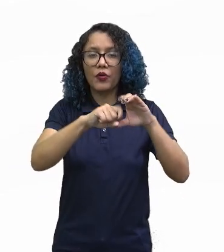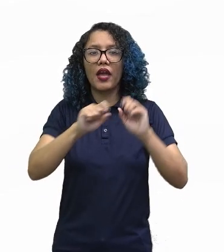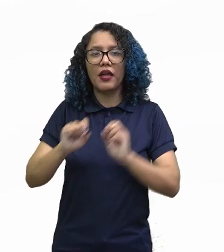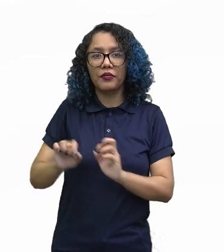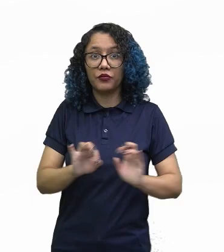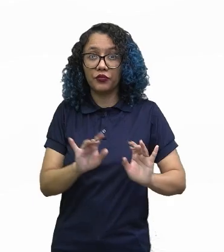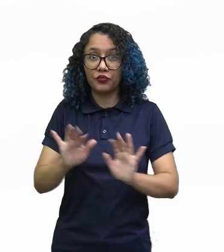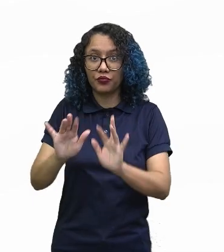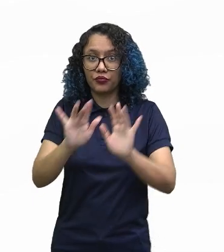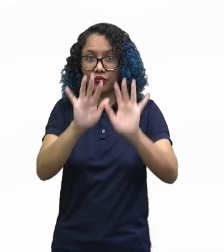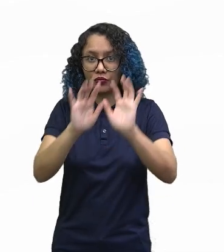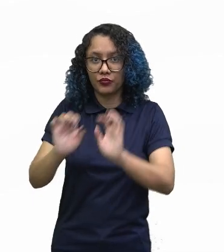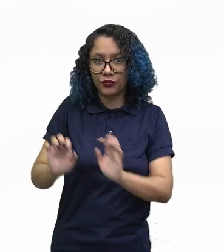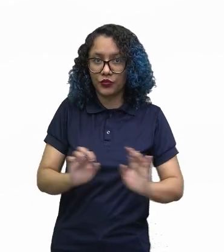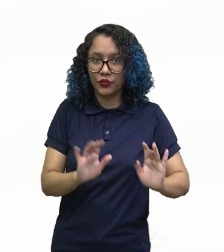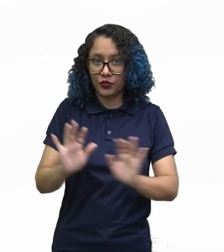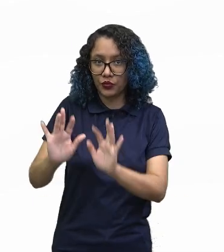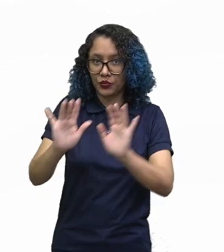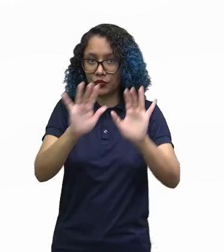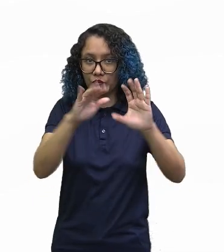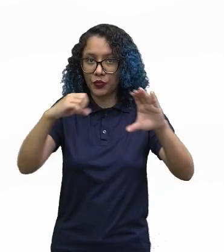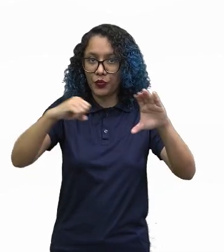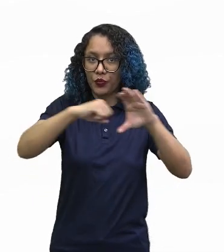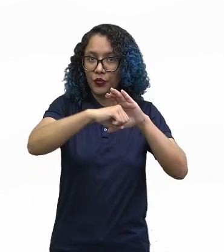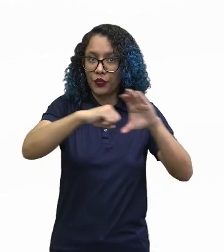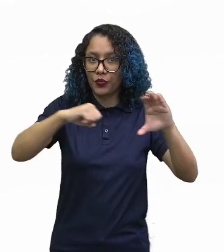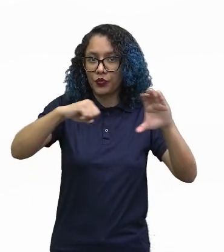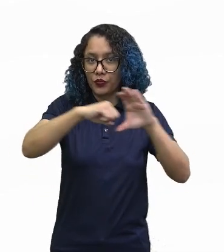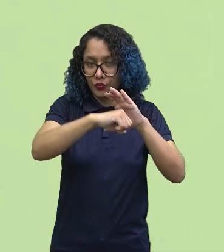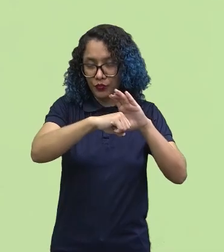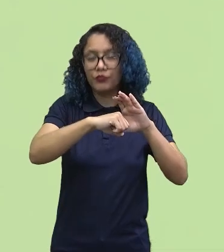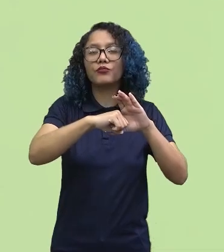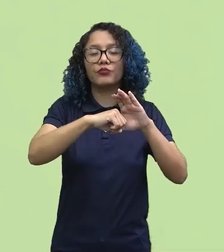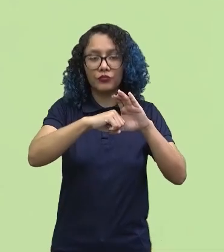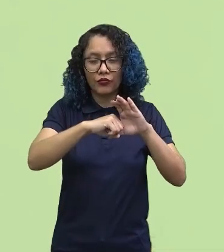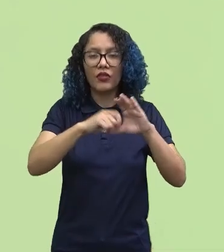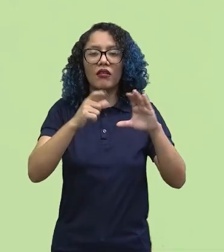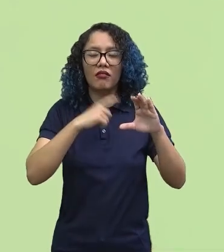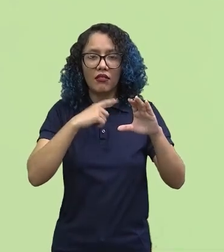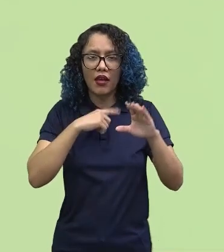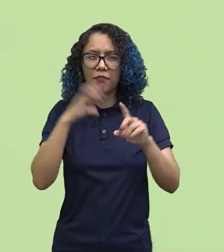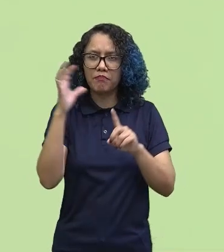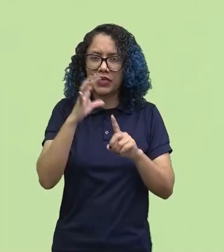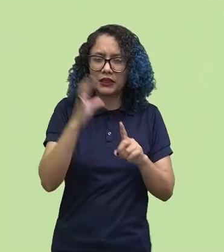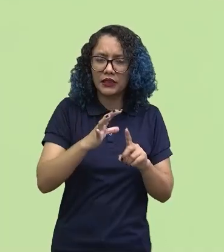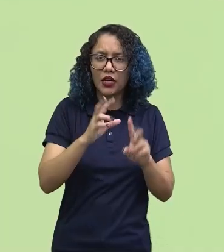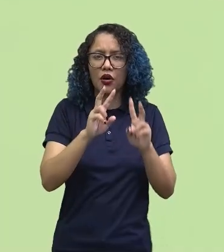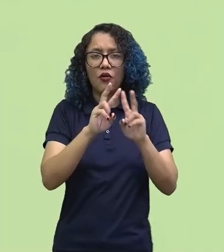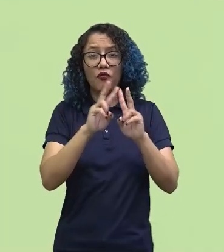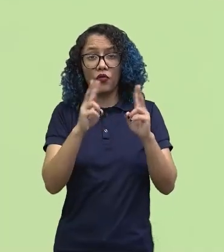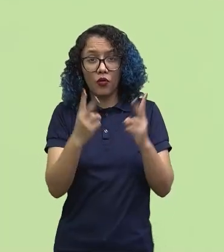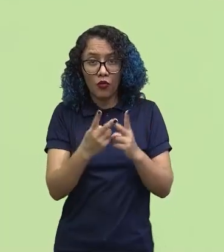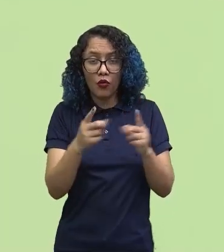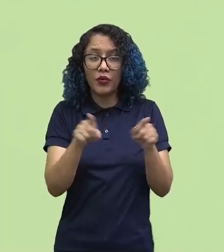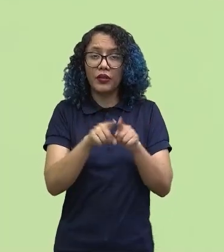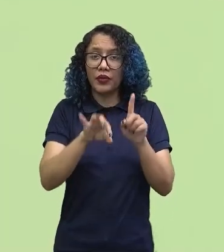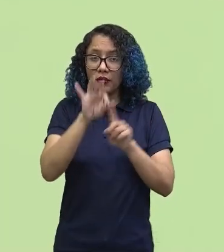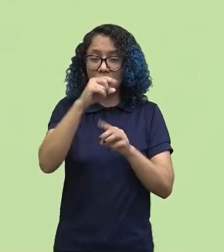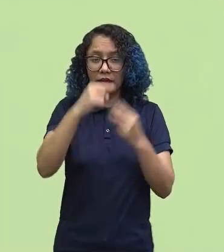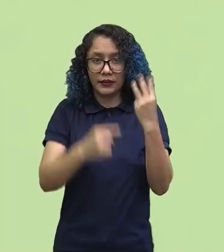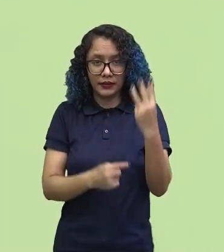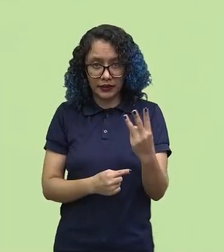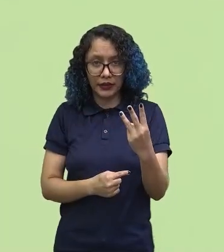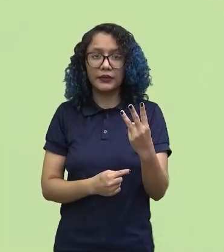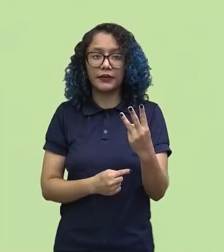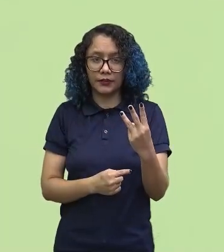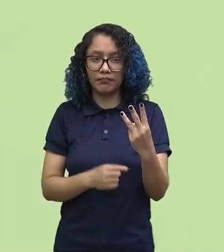pressão. E aí tem uma certa pressão, tem uma certa temperatura, tá certo? E tem um certo volume ali. São as três variáveis